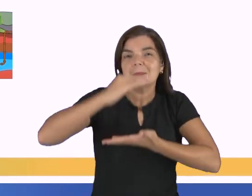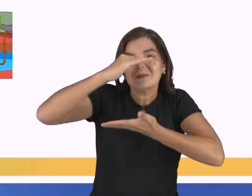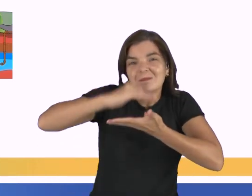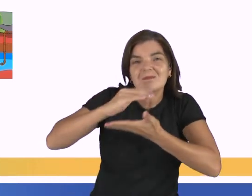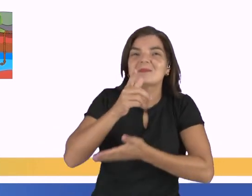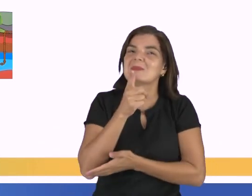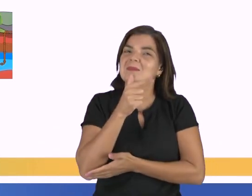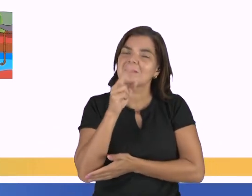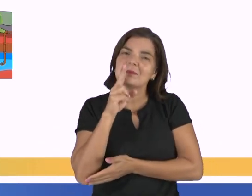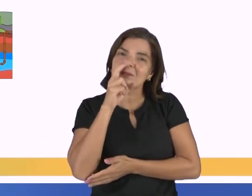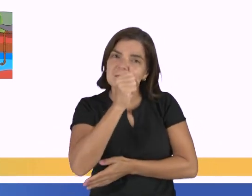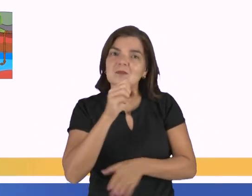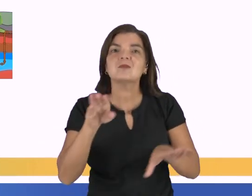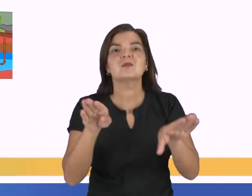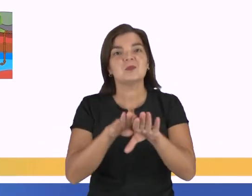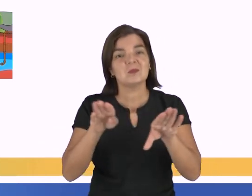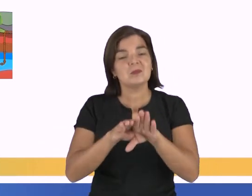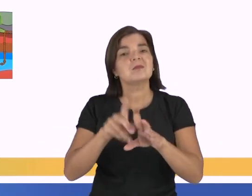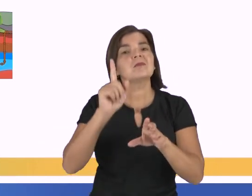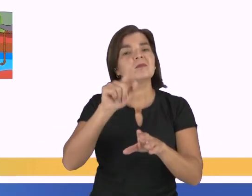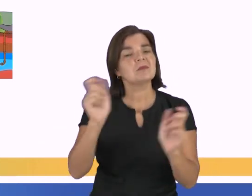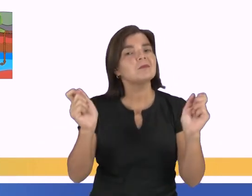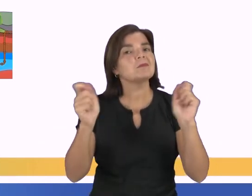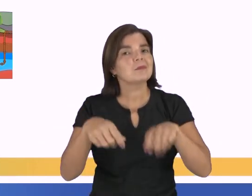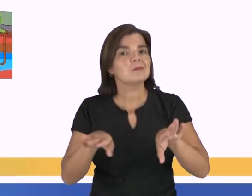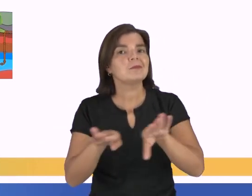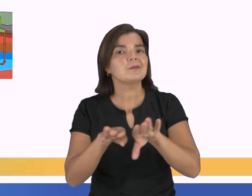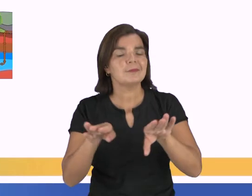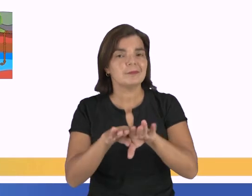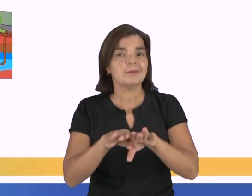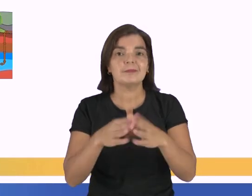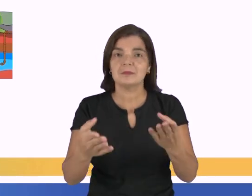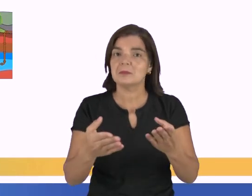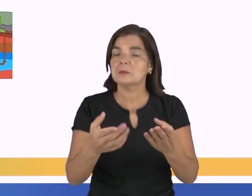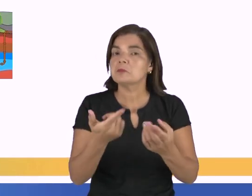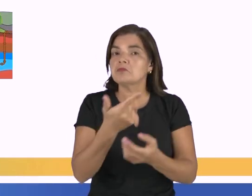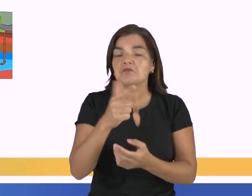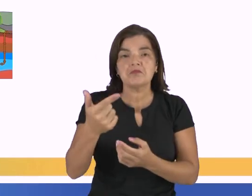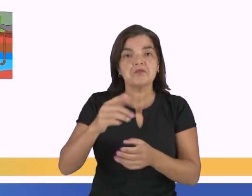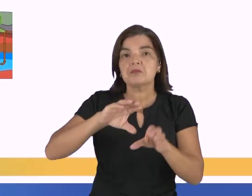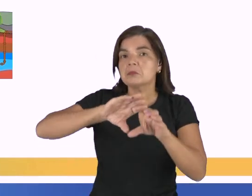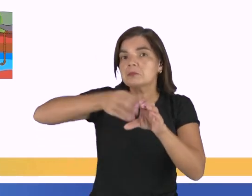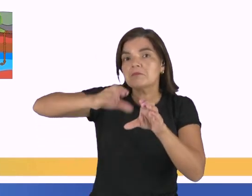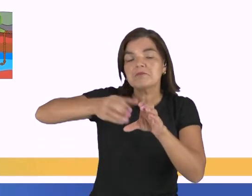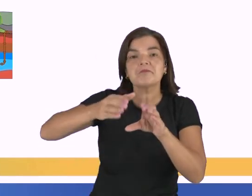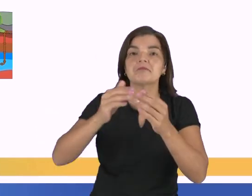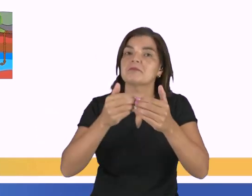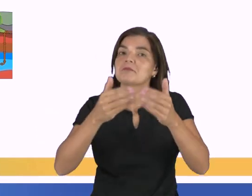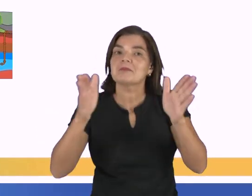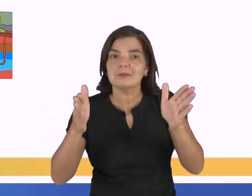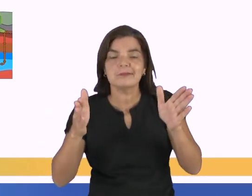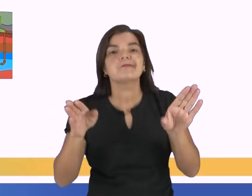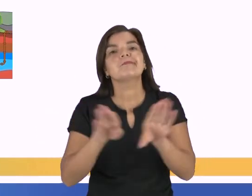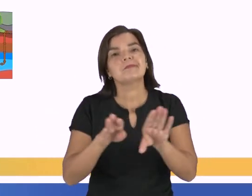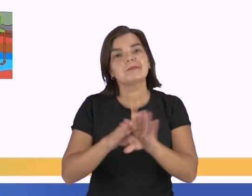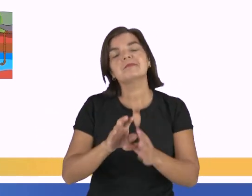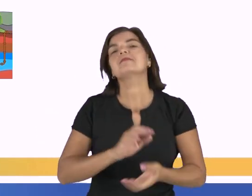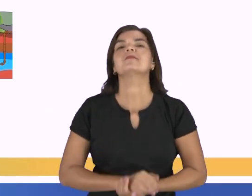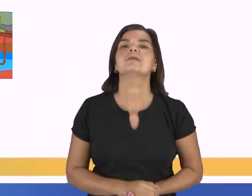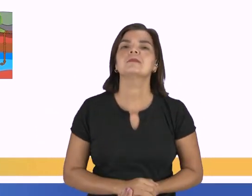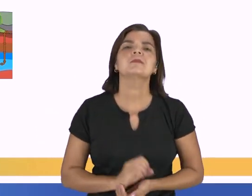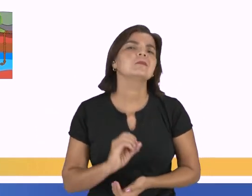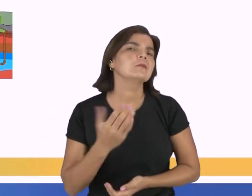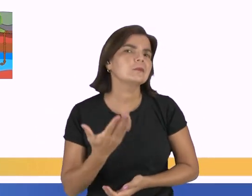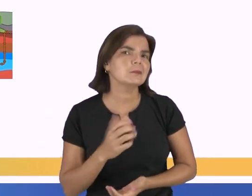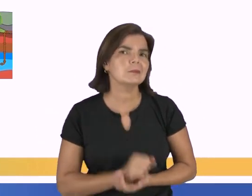pressão, a pressão exercida para aquele local é suficientemente para ela sair quando não está aberto, no caso a torneira. O